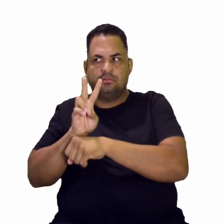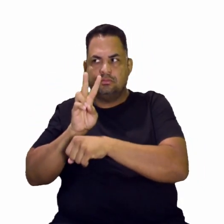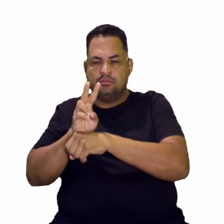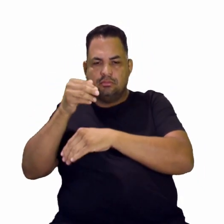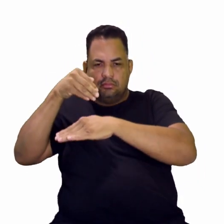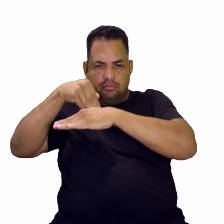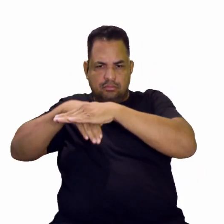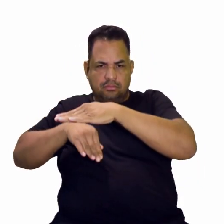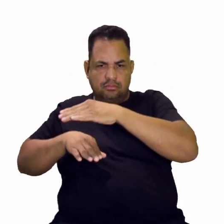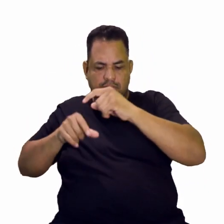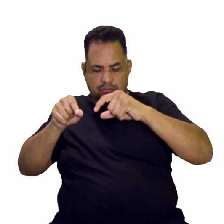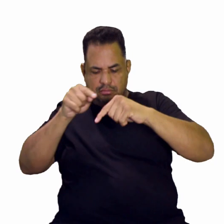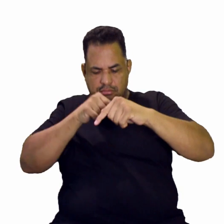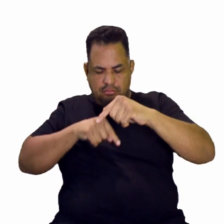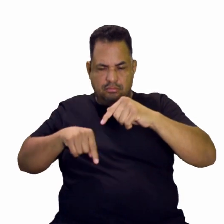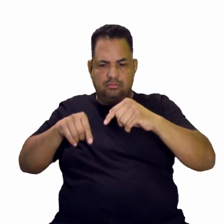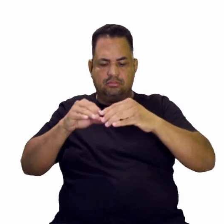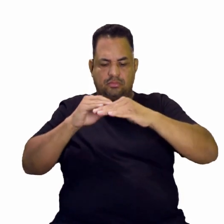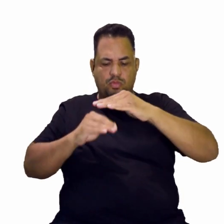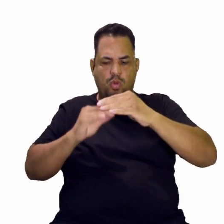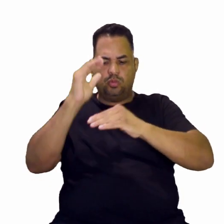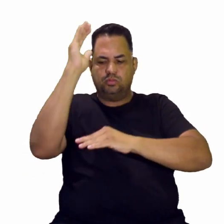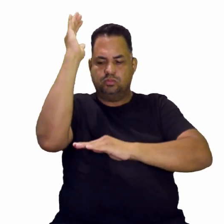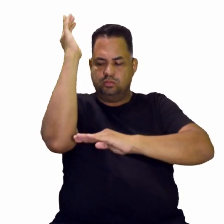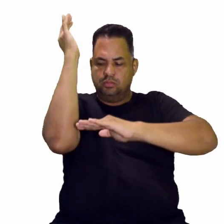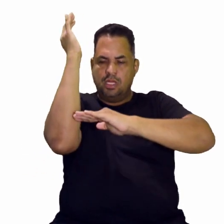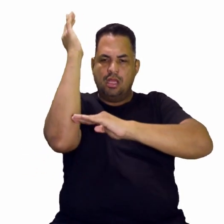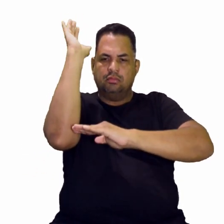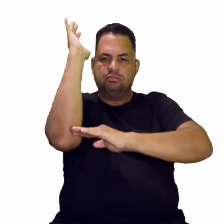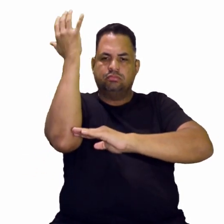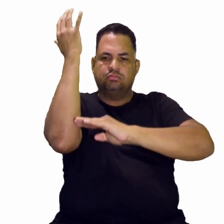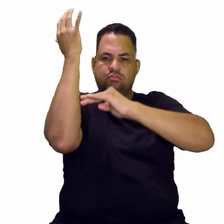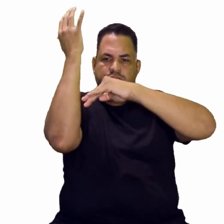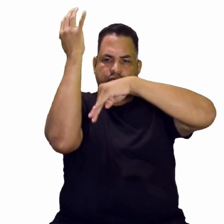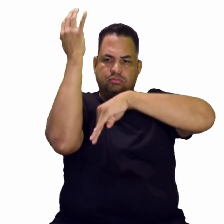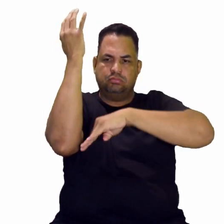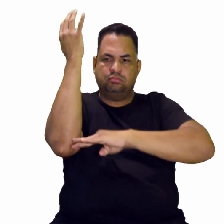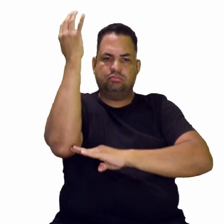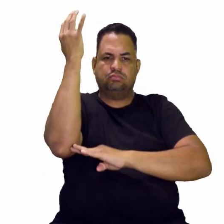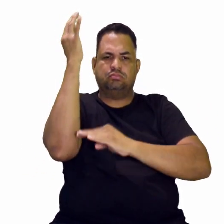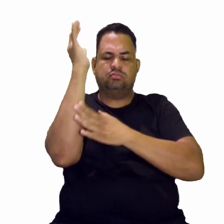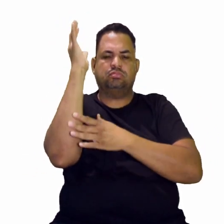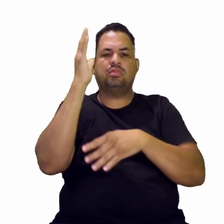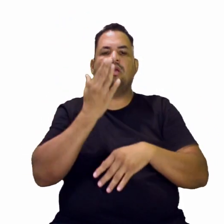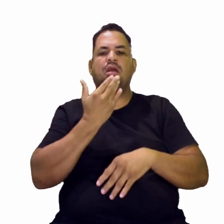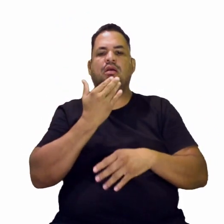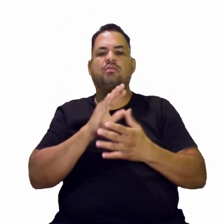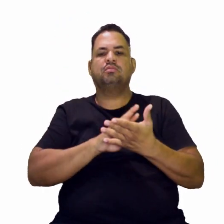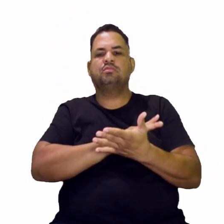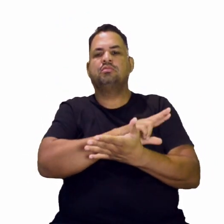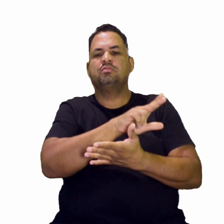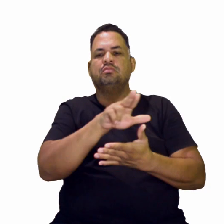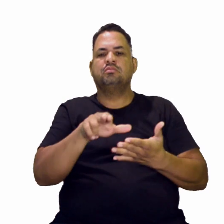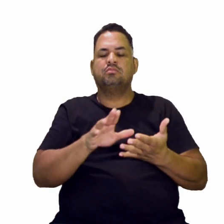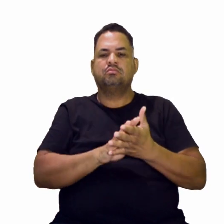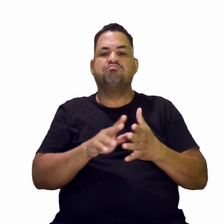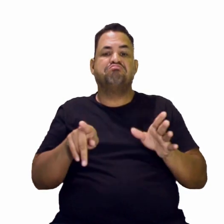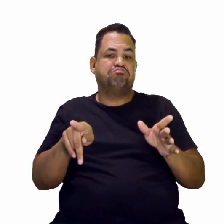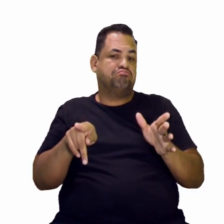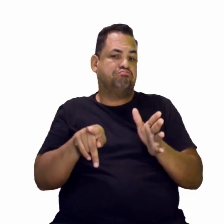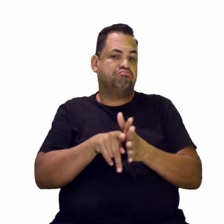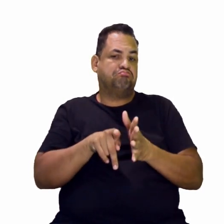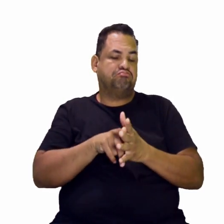em tocas, né, ou em tocos de árvores e serve de alimento para animais diversos, como a